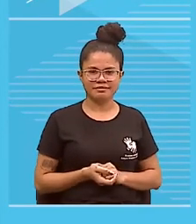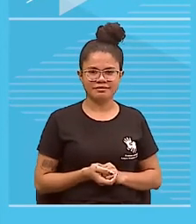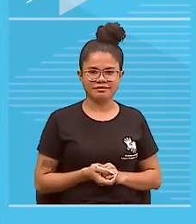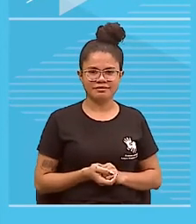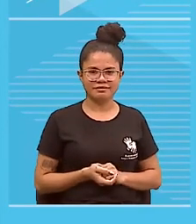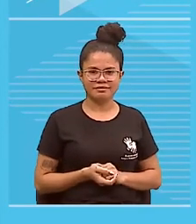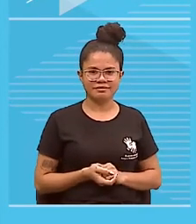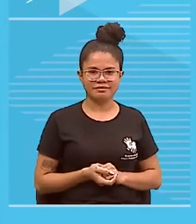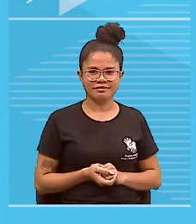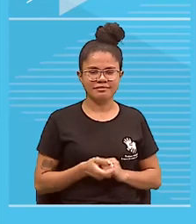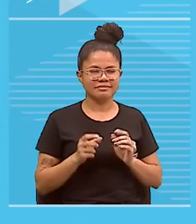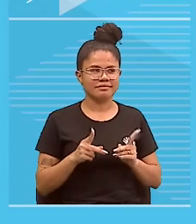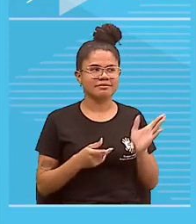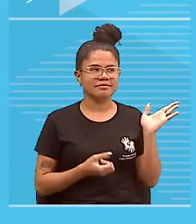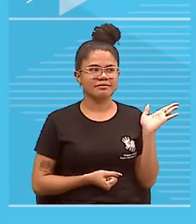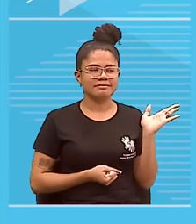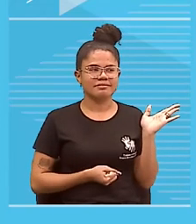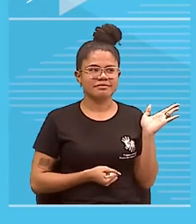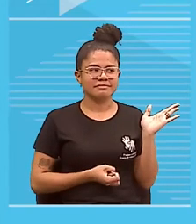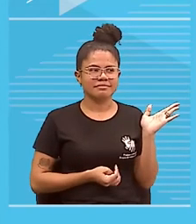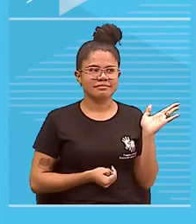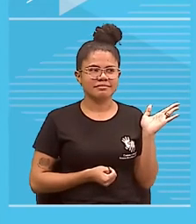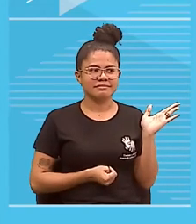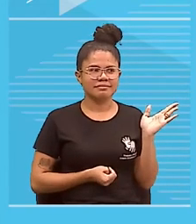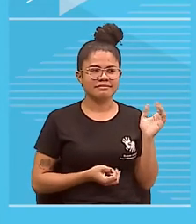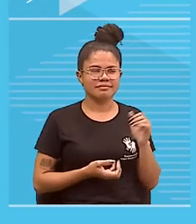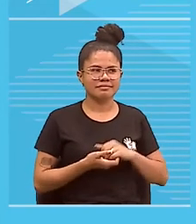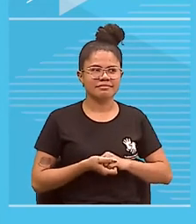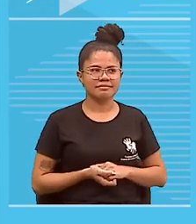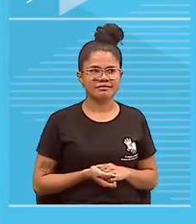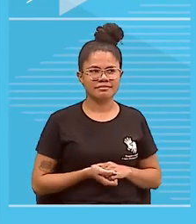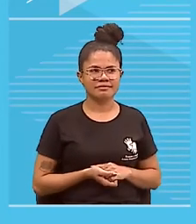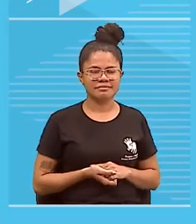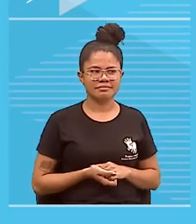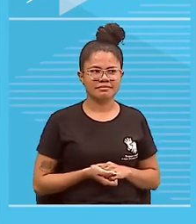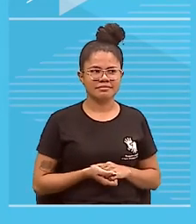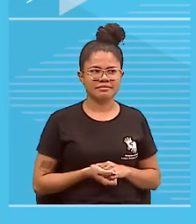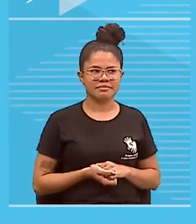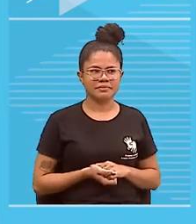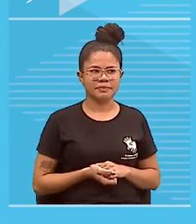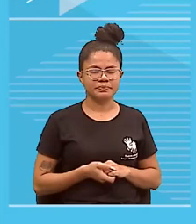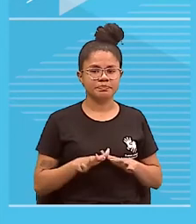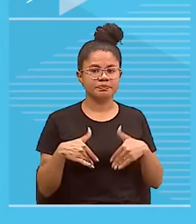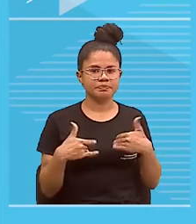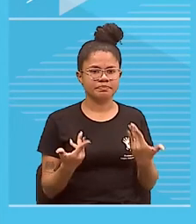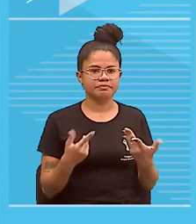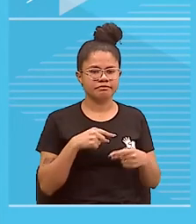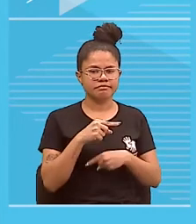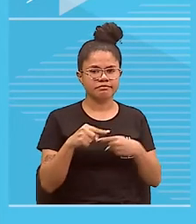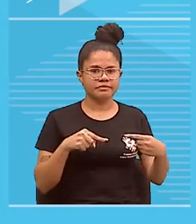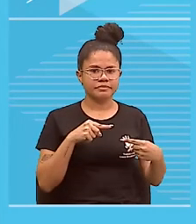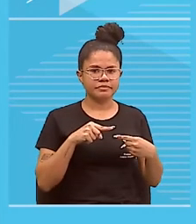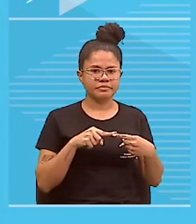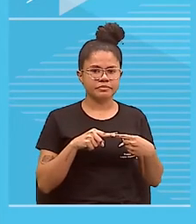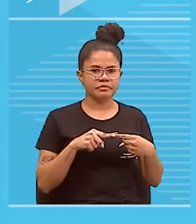coisas função dos polissacarídeos energético o que essa função energética gente